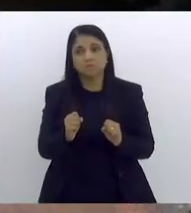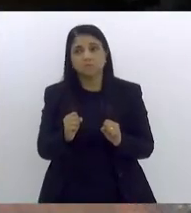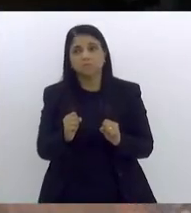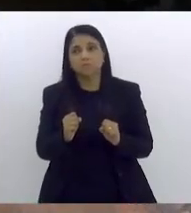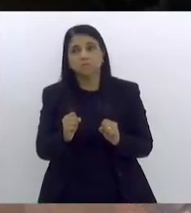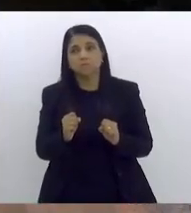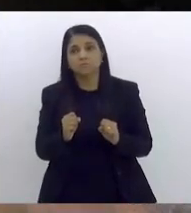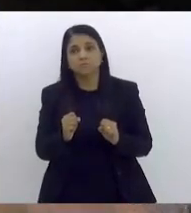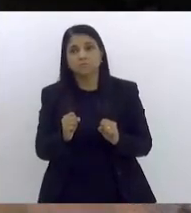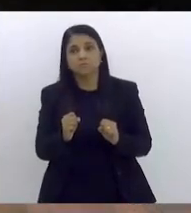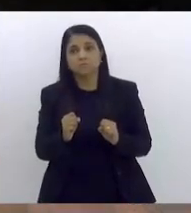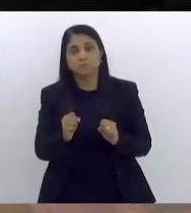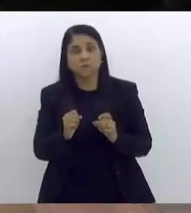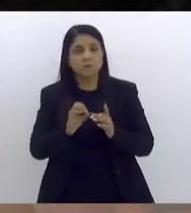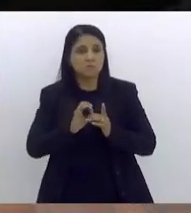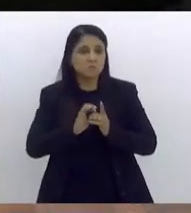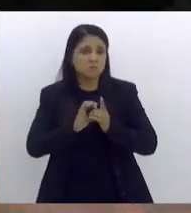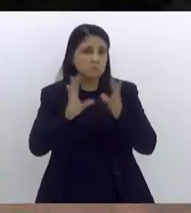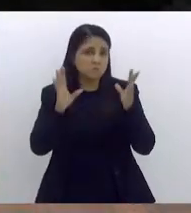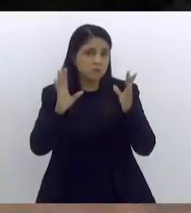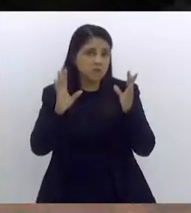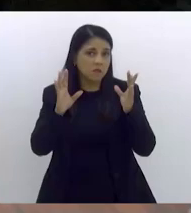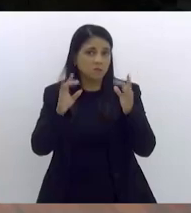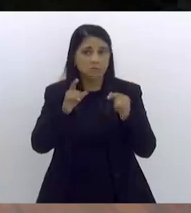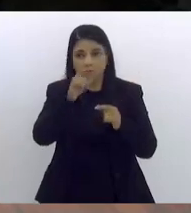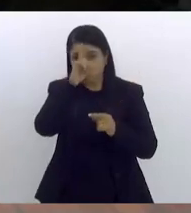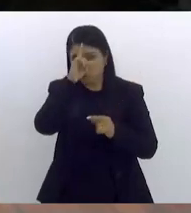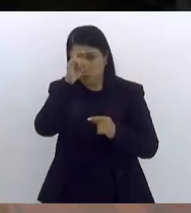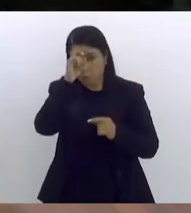e levar para o hospital o atabaque.